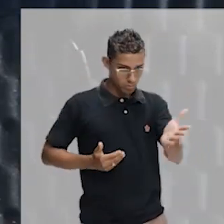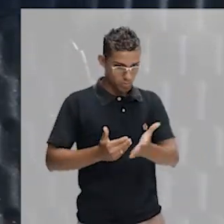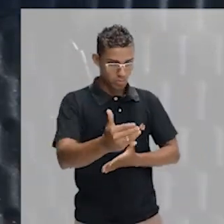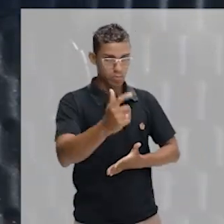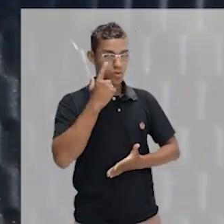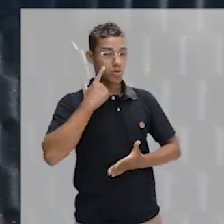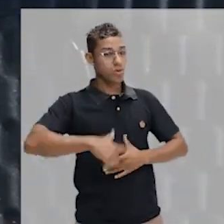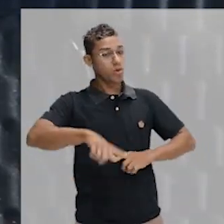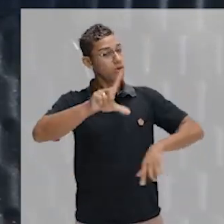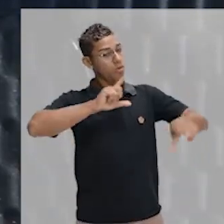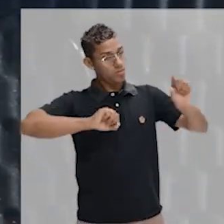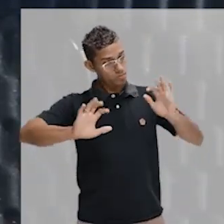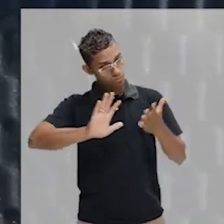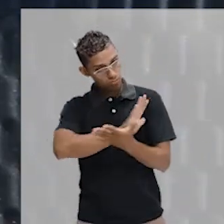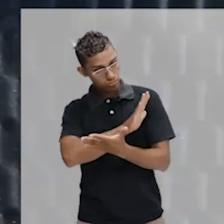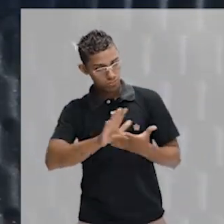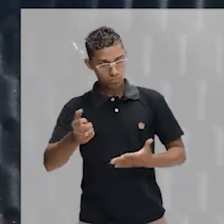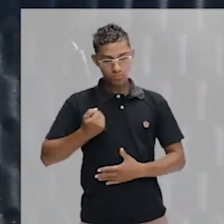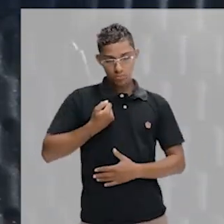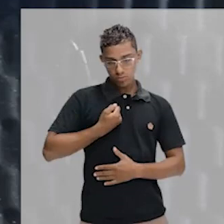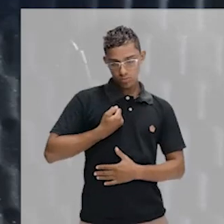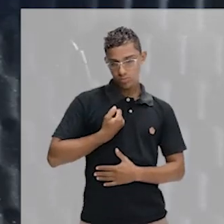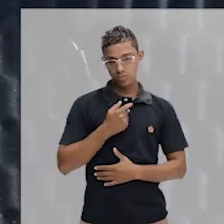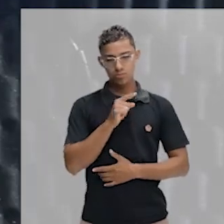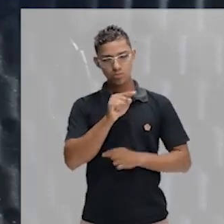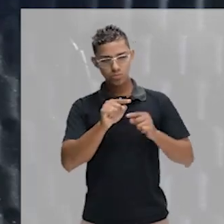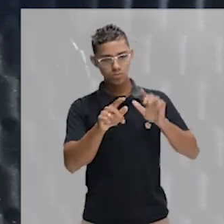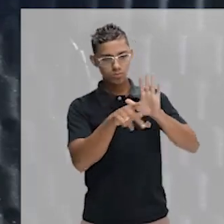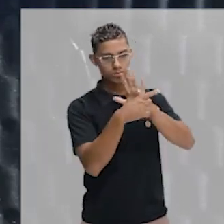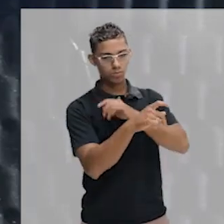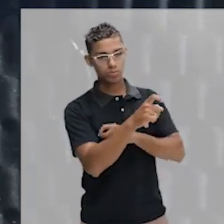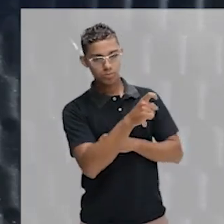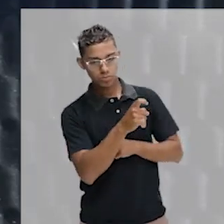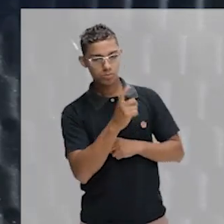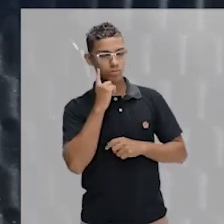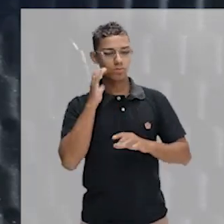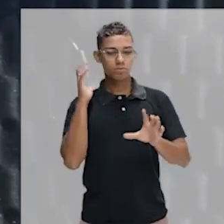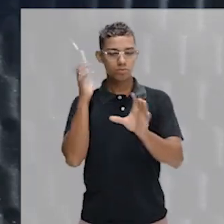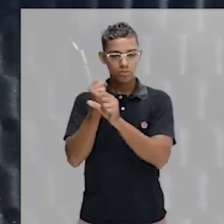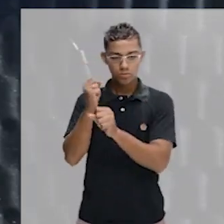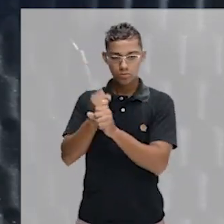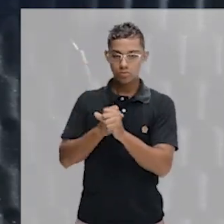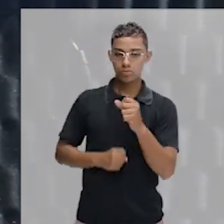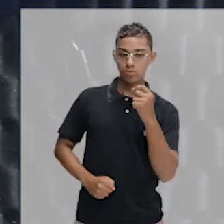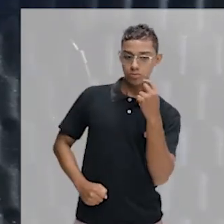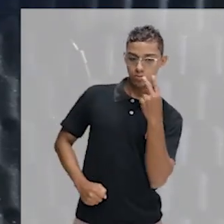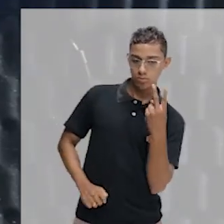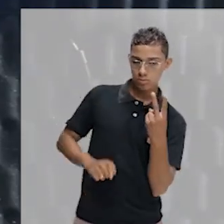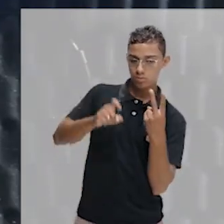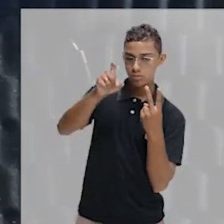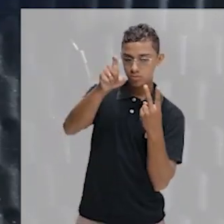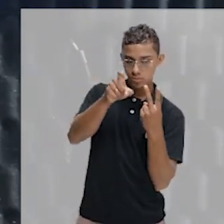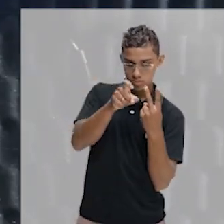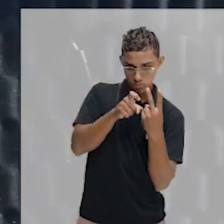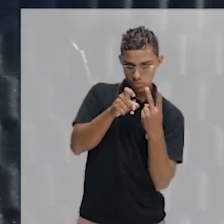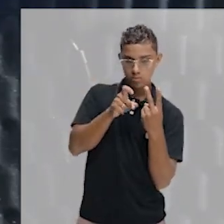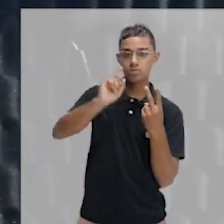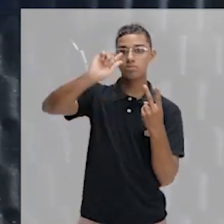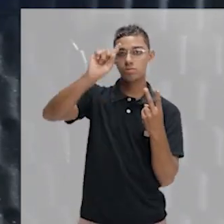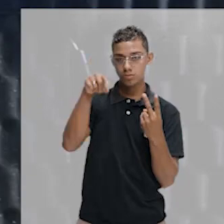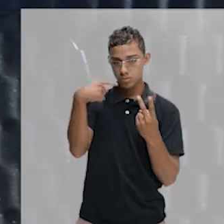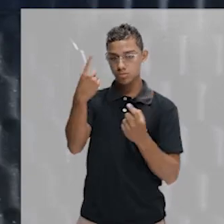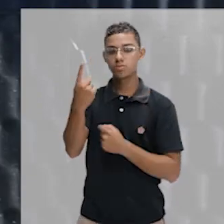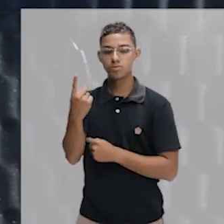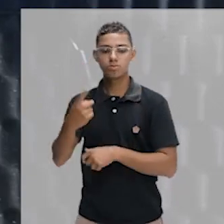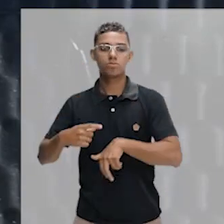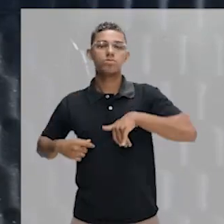eu vou escolher valores para x tá depois eu vou fazer o cálculo apenas do 2 elevado a